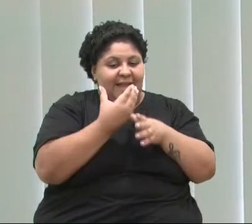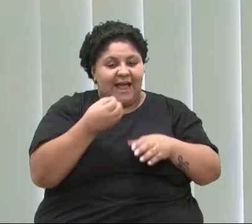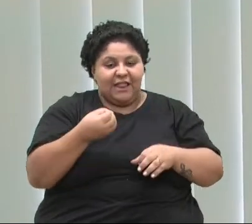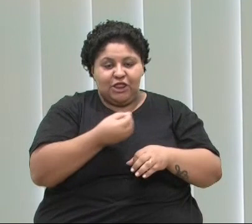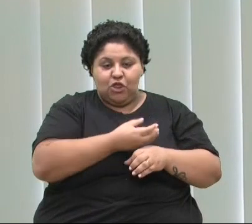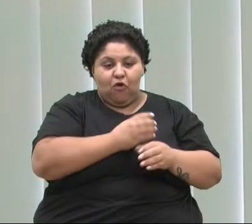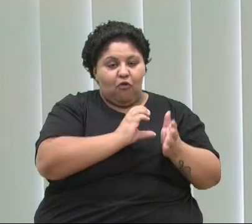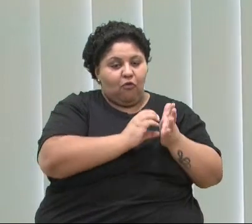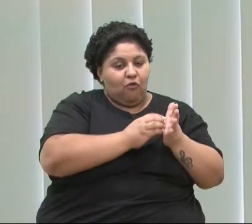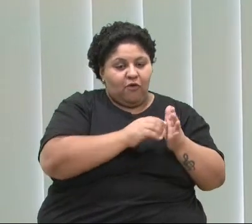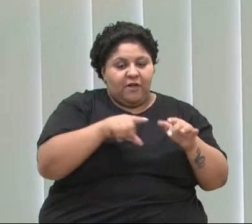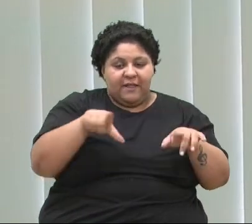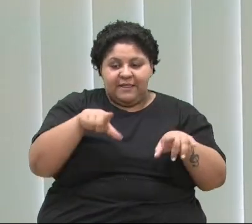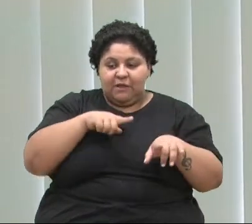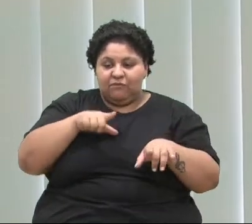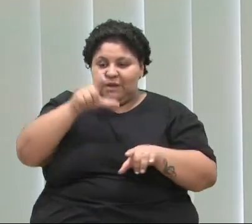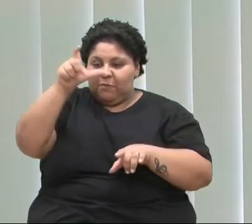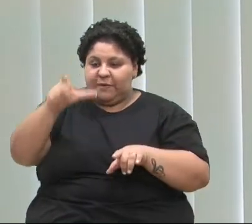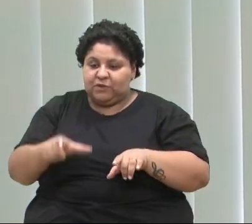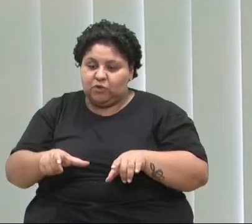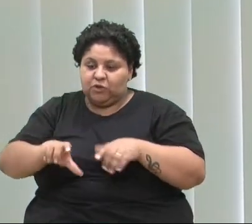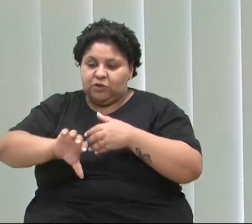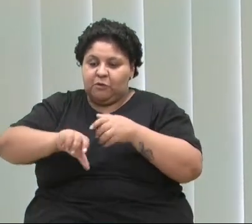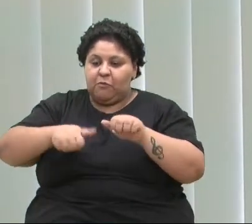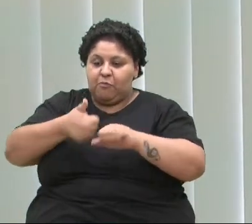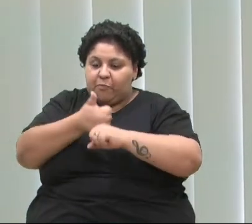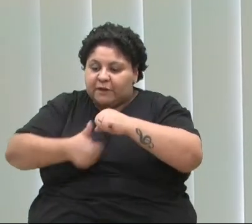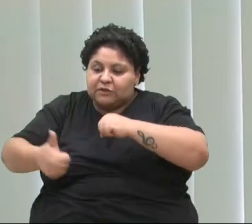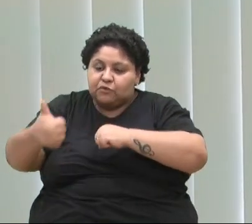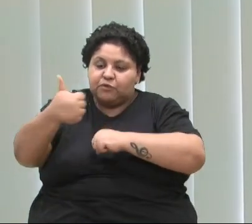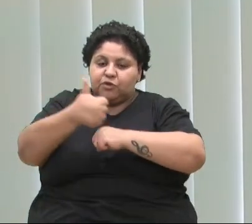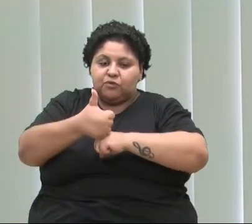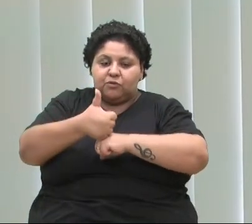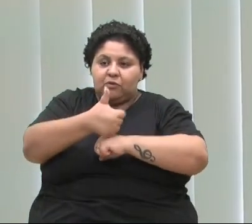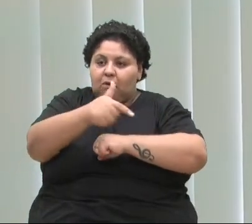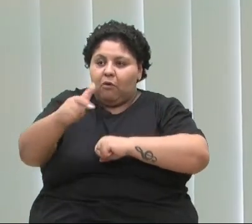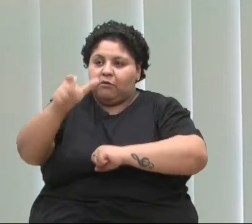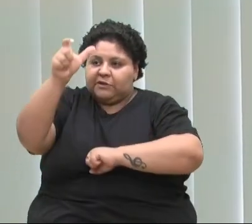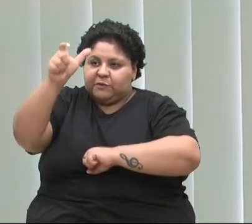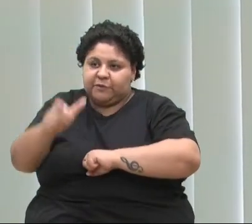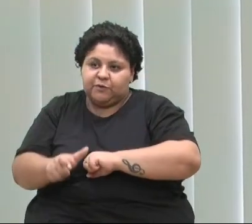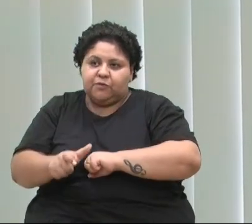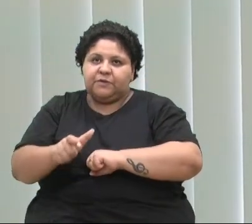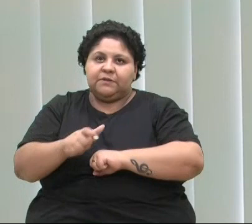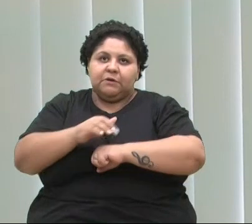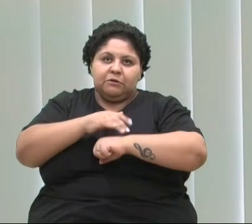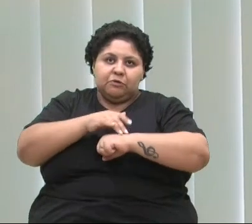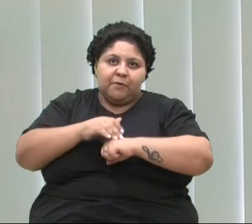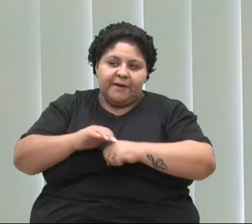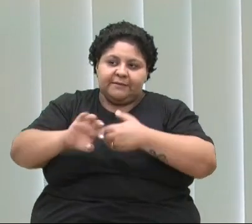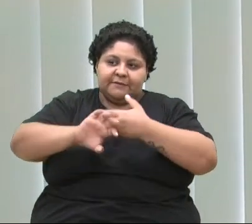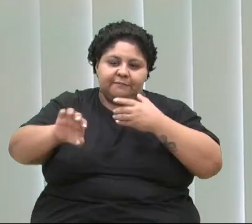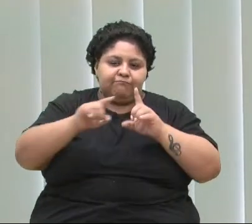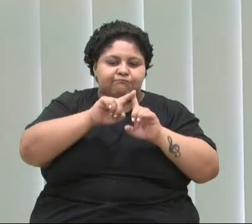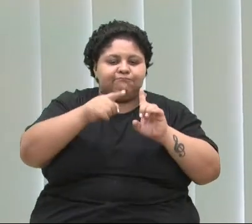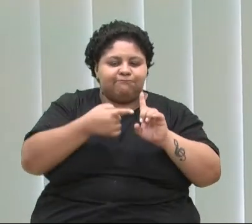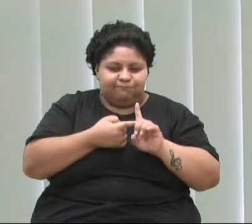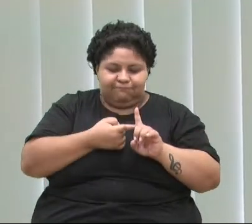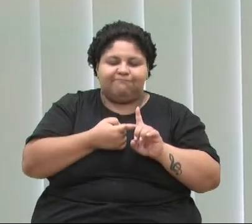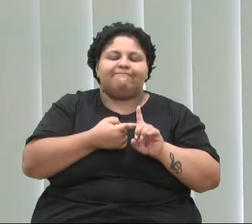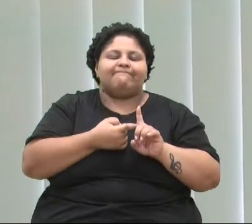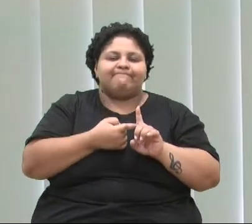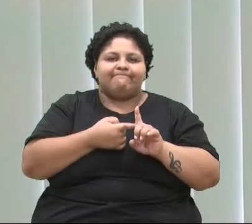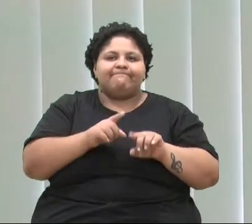funcionários que substituam esses que estão doentes ou que estão em licença maternidade. Então isso também ajuda a avolumar as